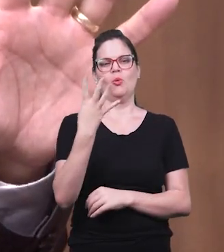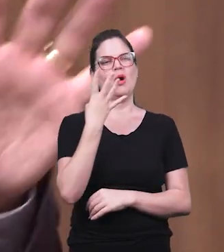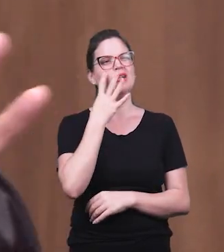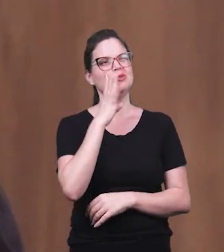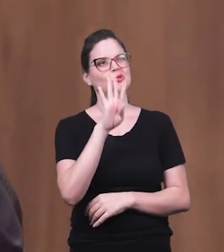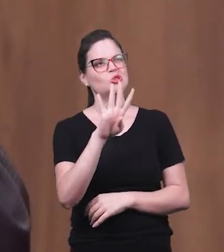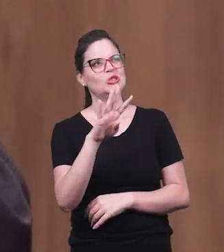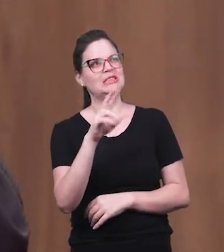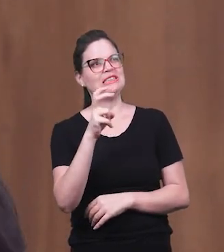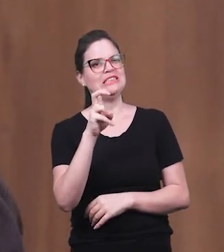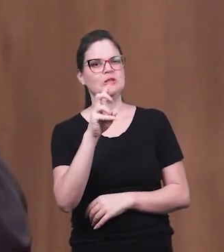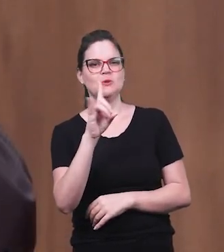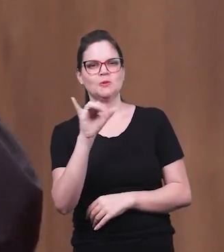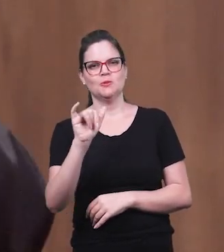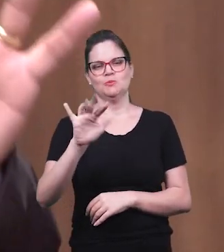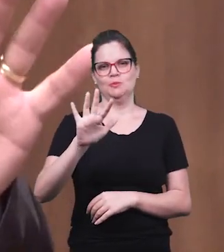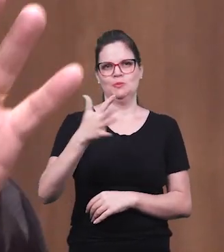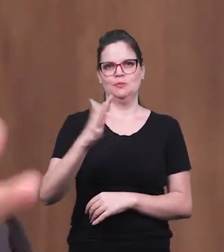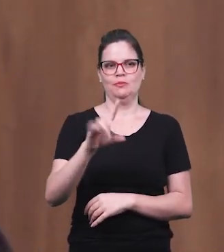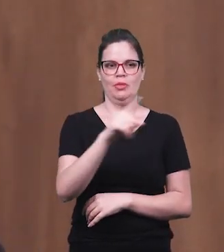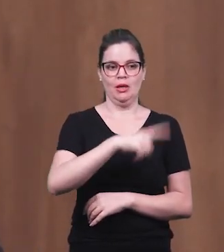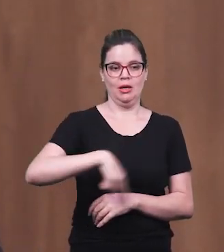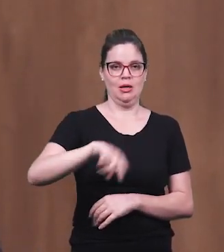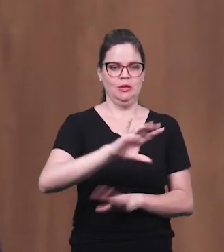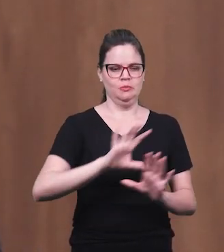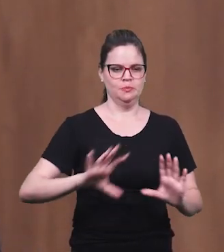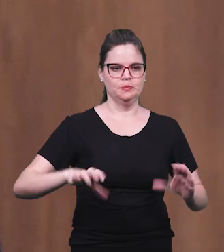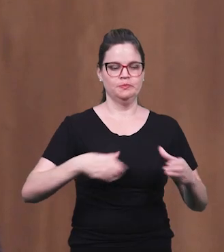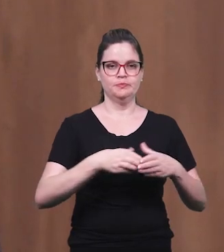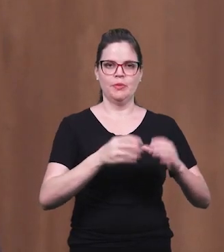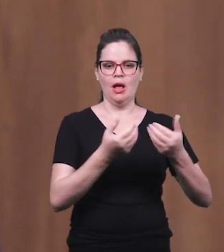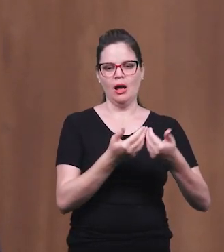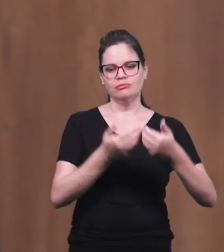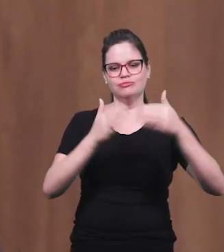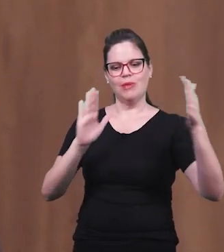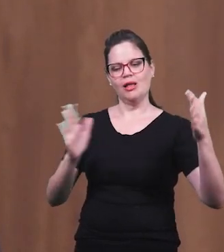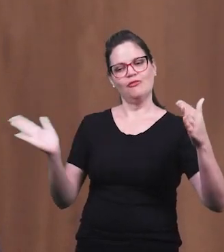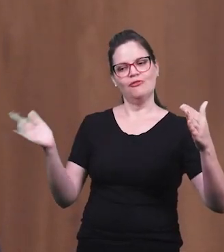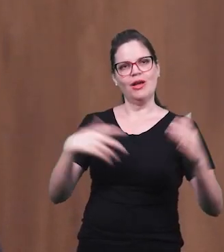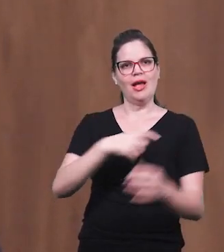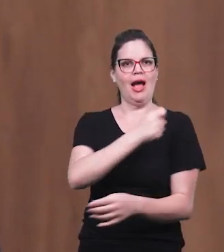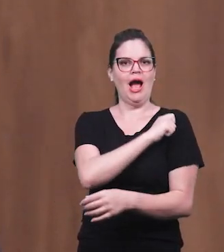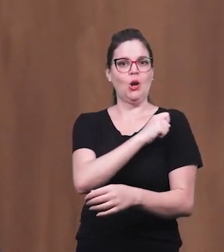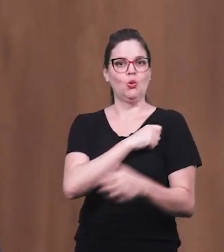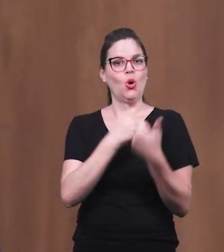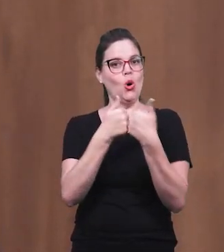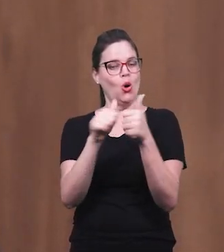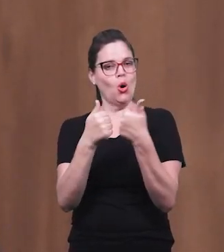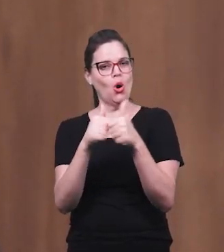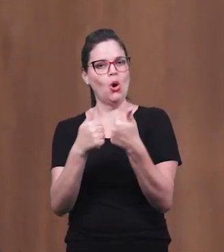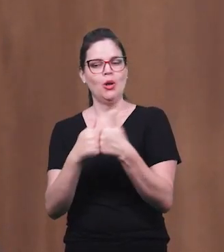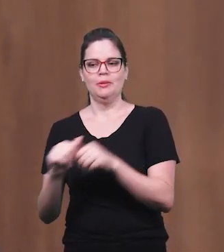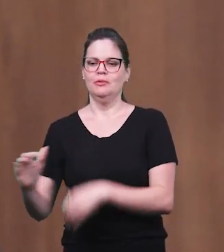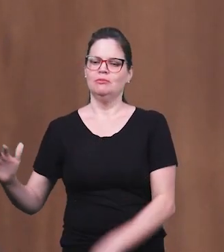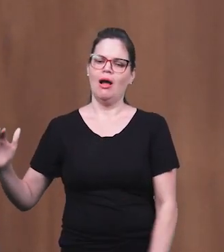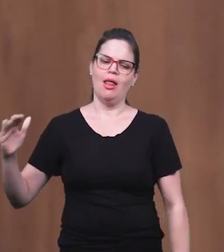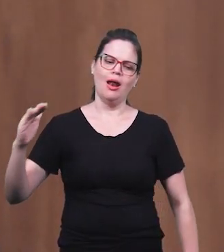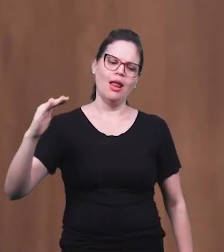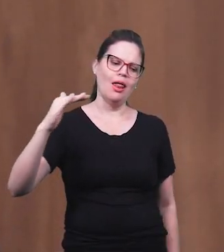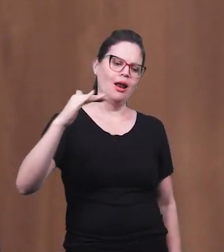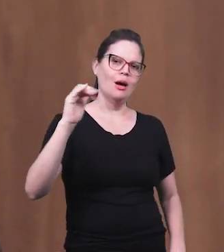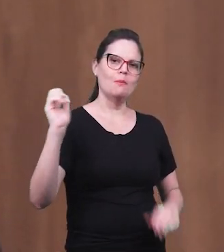abre, né, os institutos de pesquisa se abrem, e nós recebemos os alunos que vêm em ônibus, né? Então vêm das